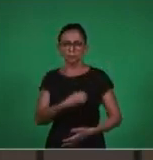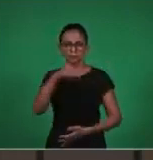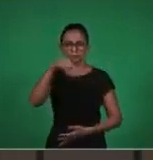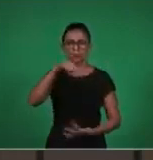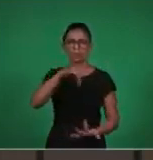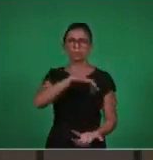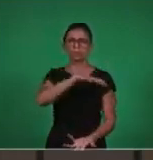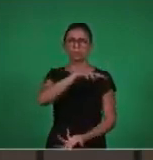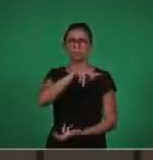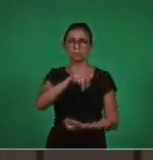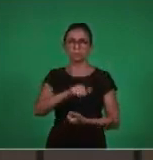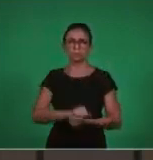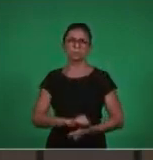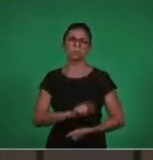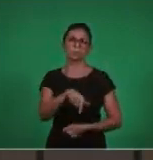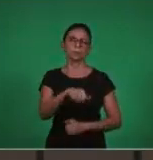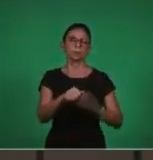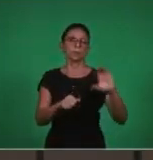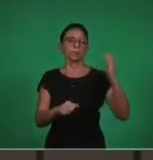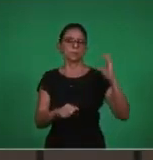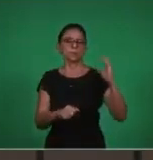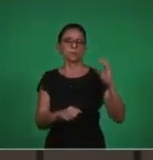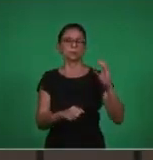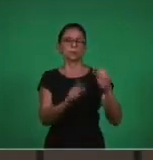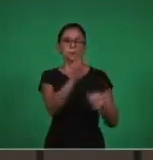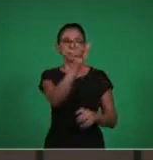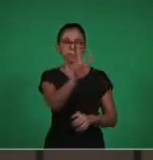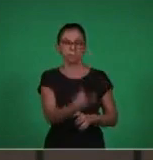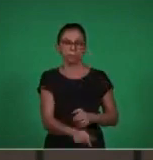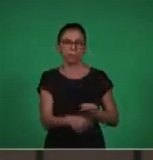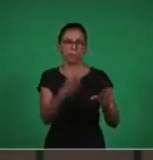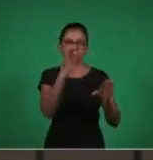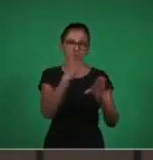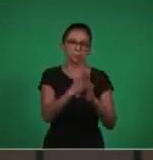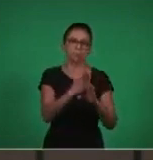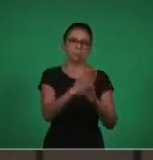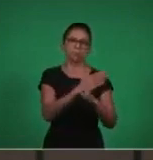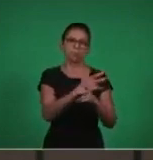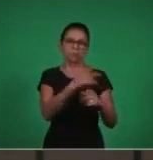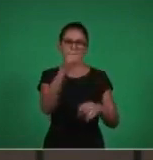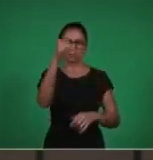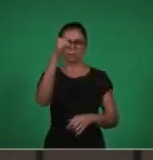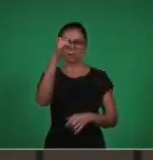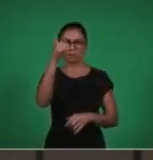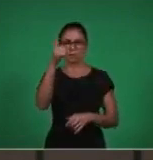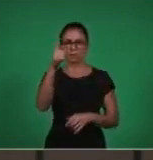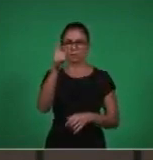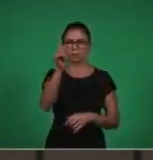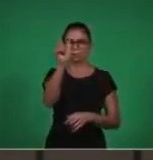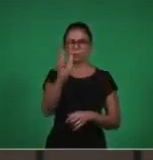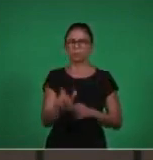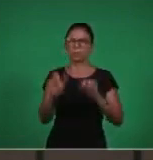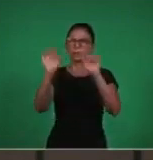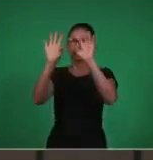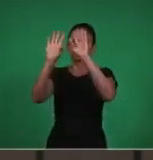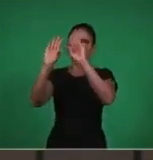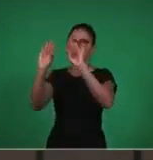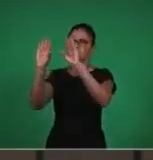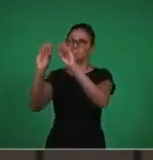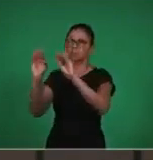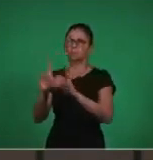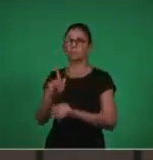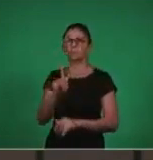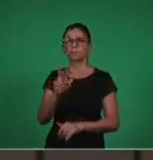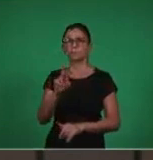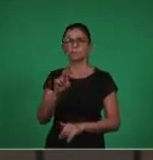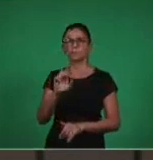descobriu isto, o outro aqui, Faraday, descobriu a energia nas nuvens, Graham Bell